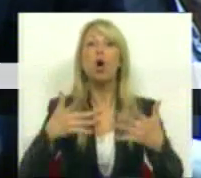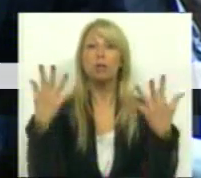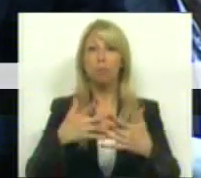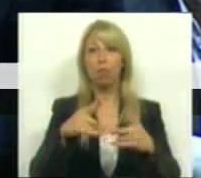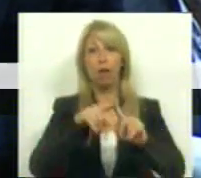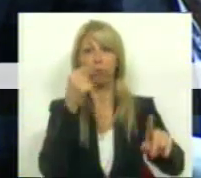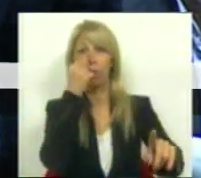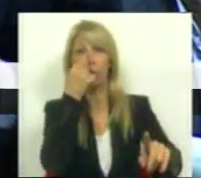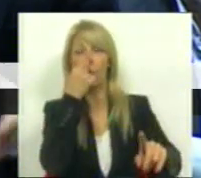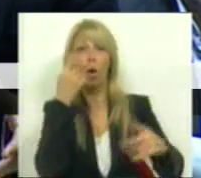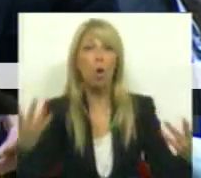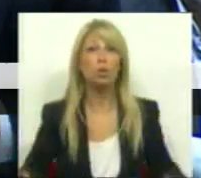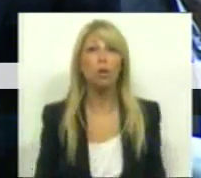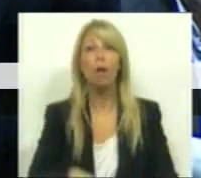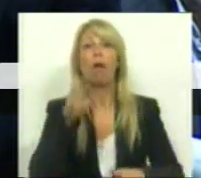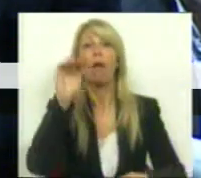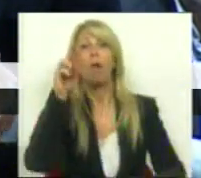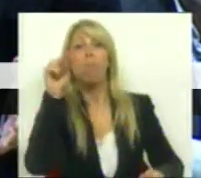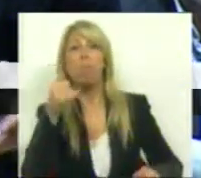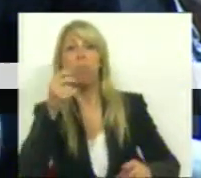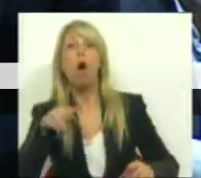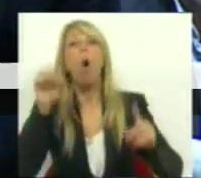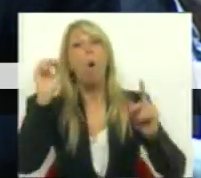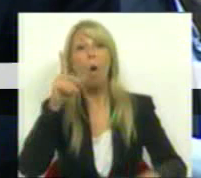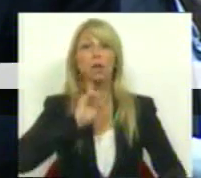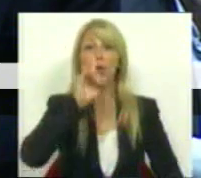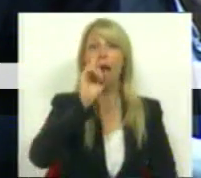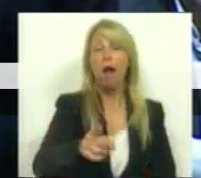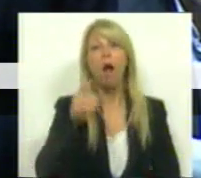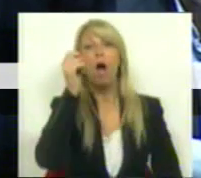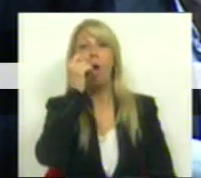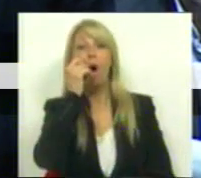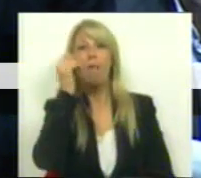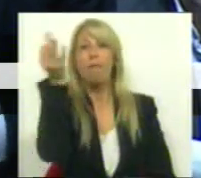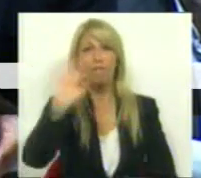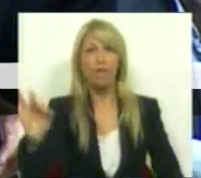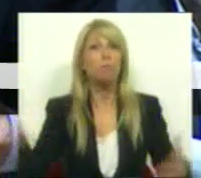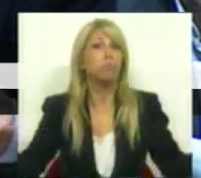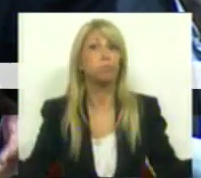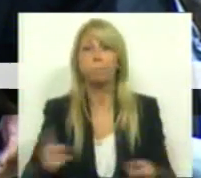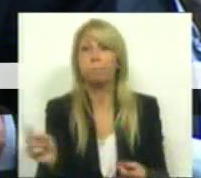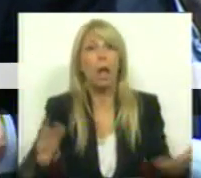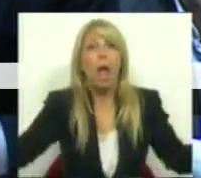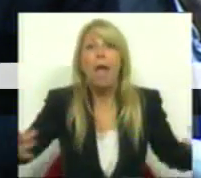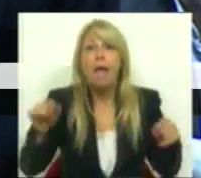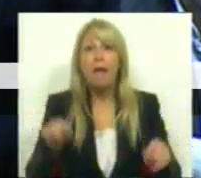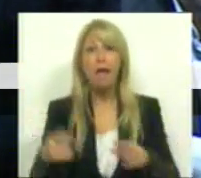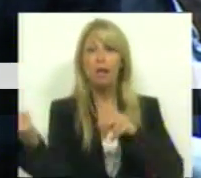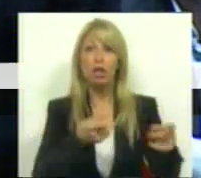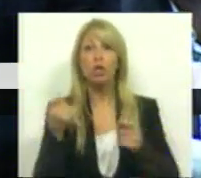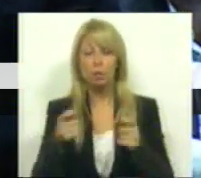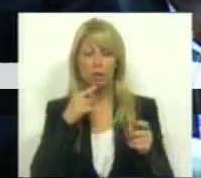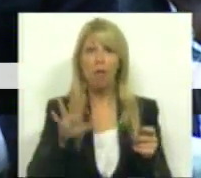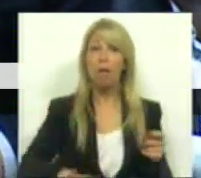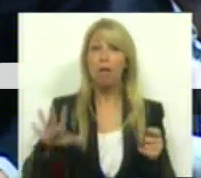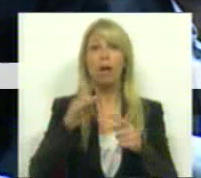Barroso, do Sr. Rampoy ou da Sra. Merkel e do Sr. Hollande. É essa a discussão e o estado da discussão que o governo nos